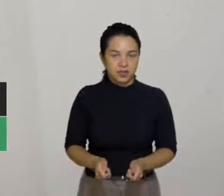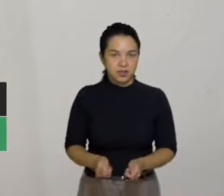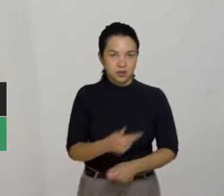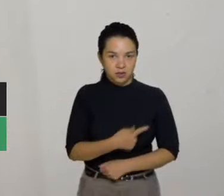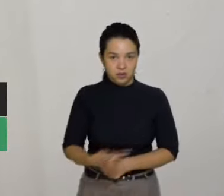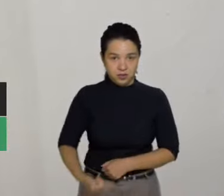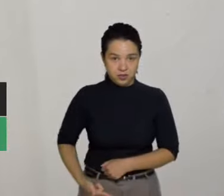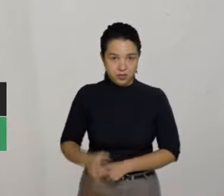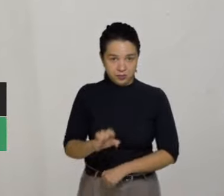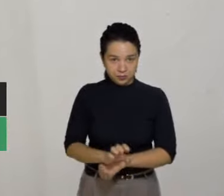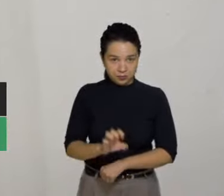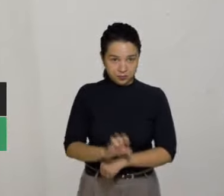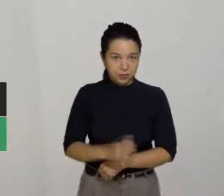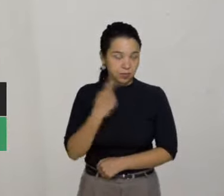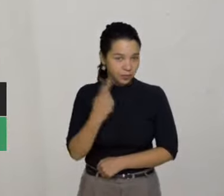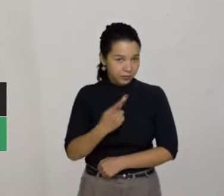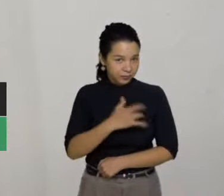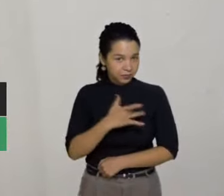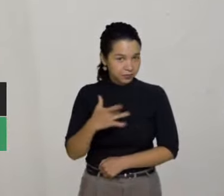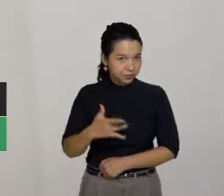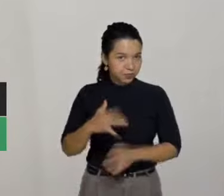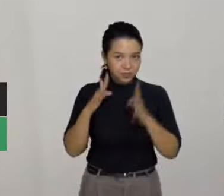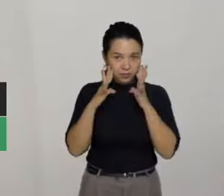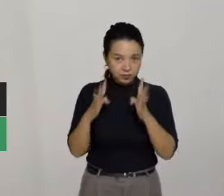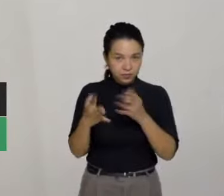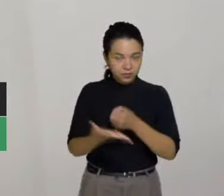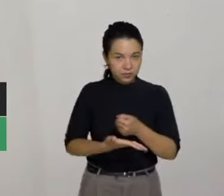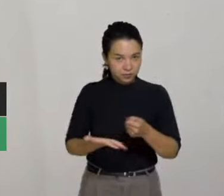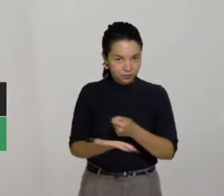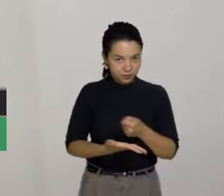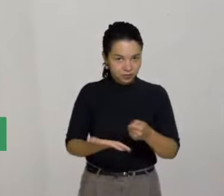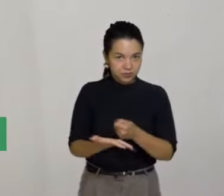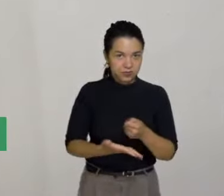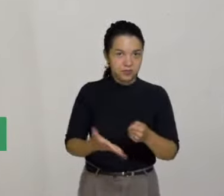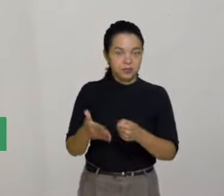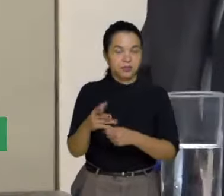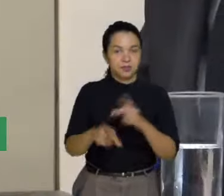efetive uma política de saúde e de atenção básica e emergencial para a população. Obrigado.